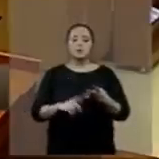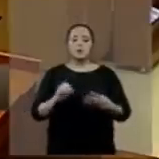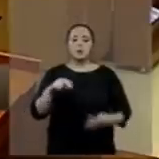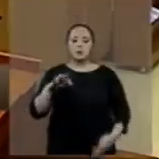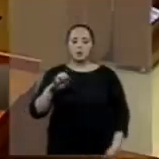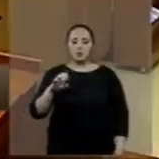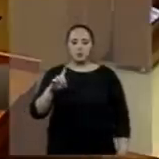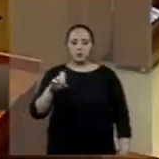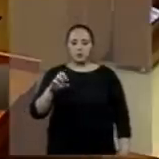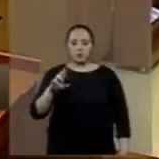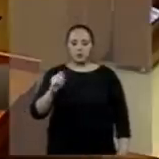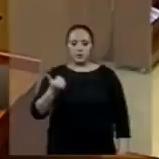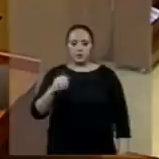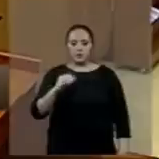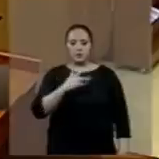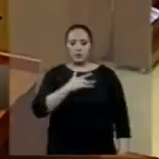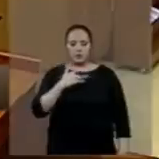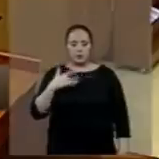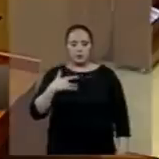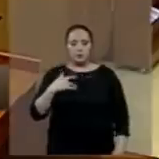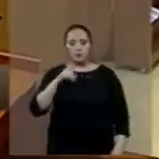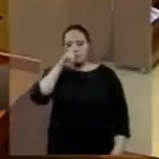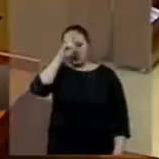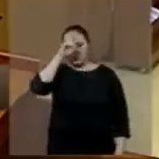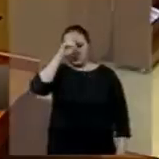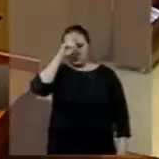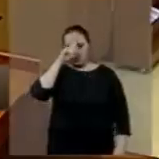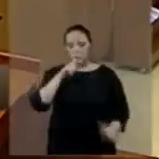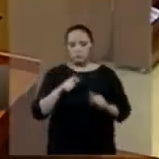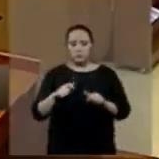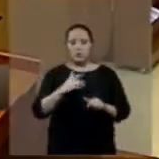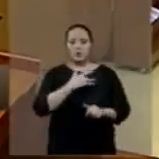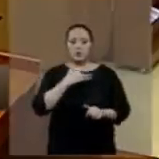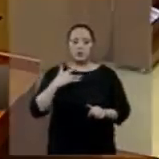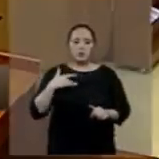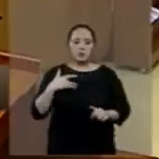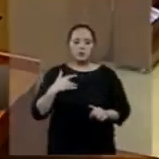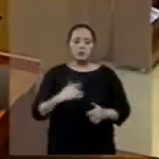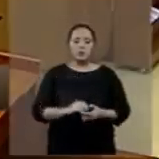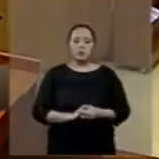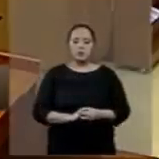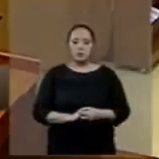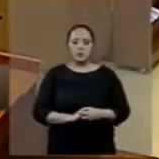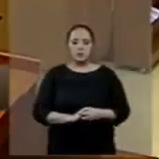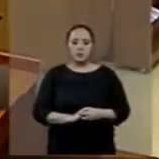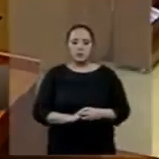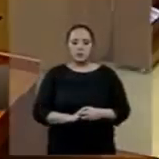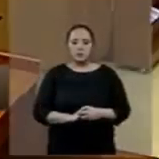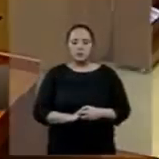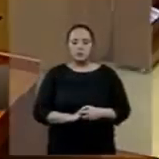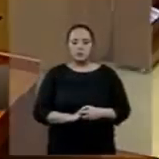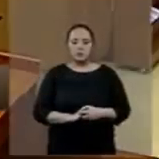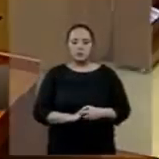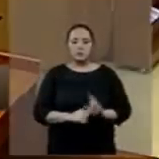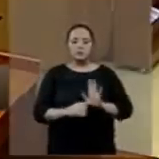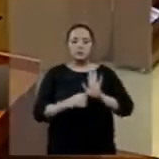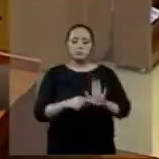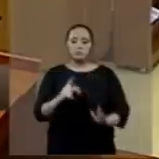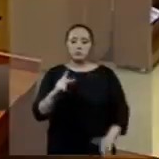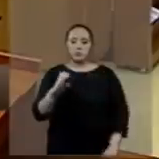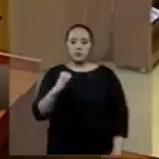da Saúde, Hospitais, Estabelecimentos e Serviços, na condição de terceiros interessados, apresentaram